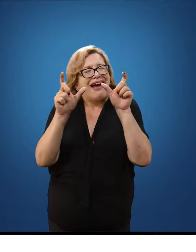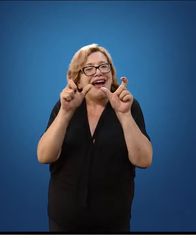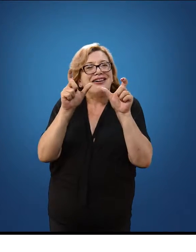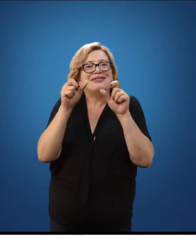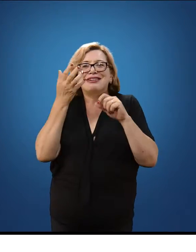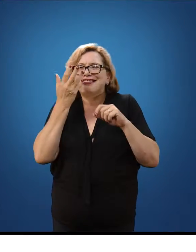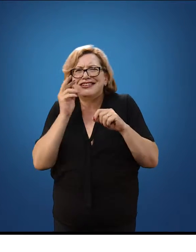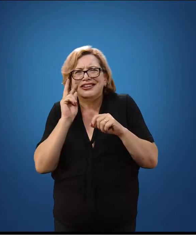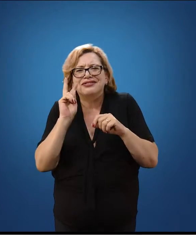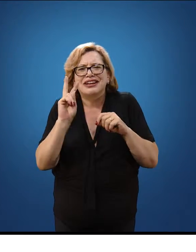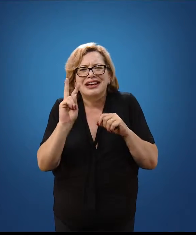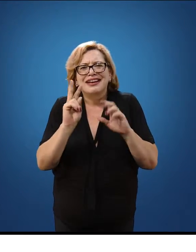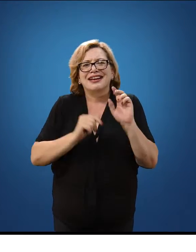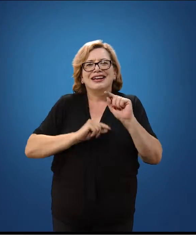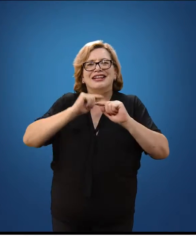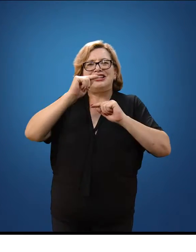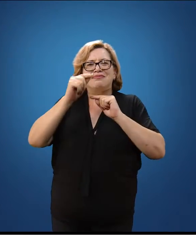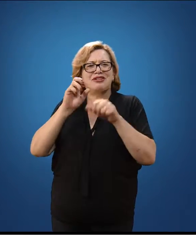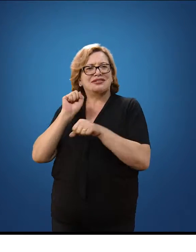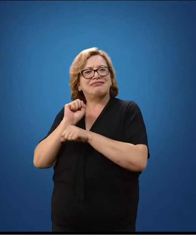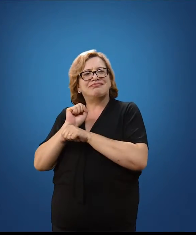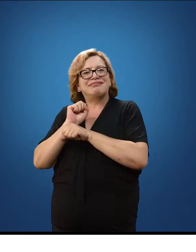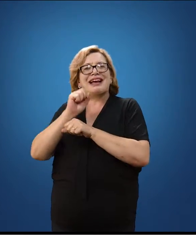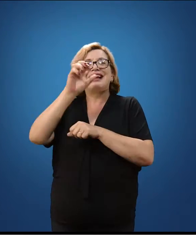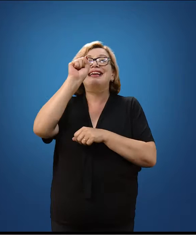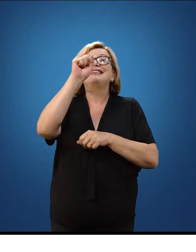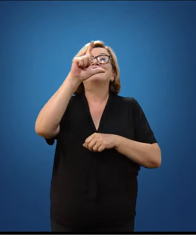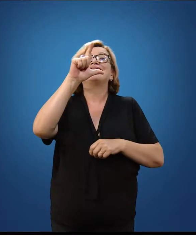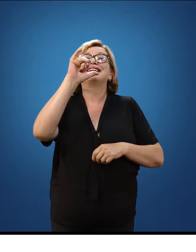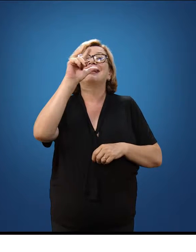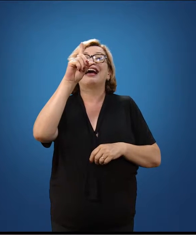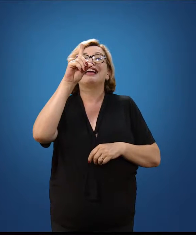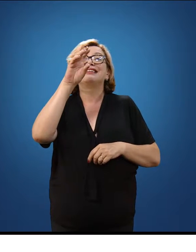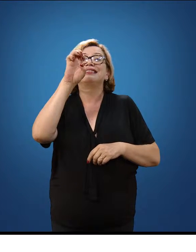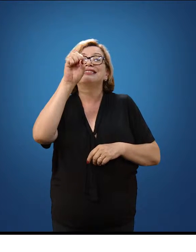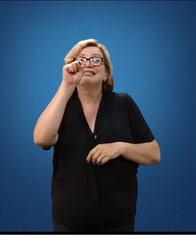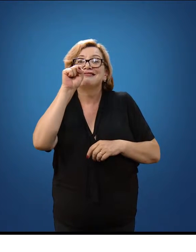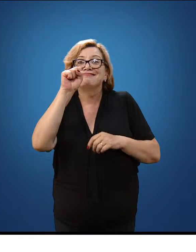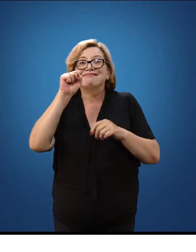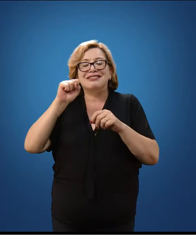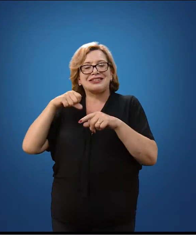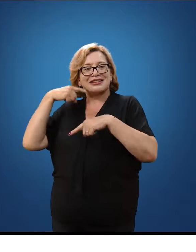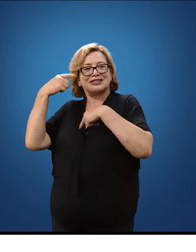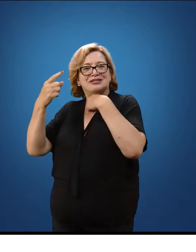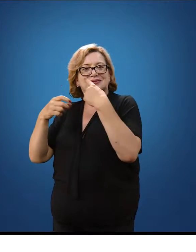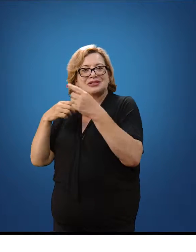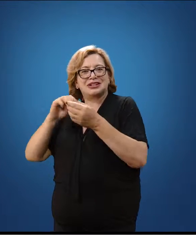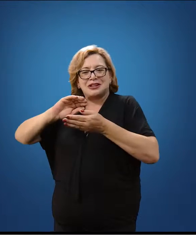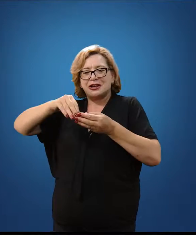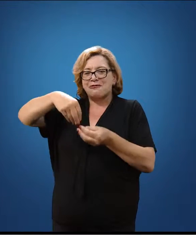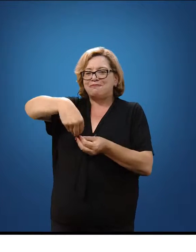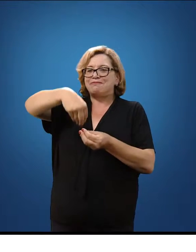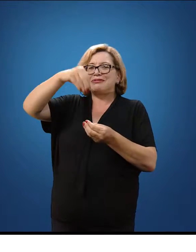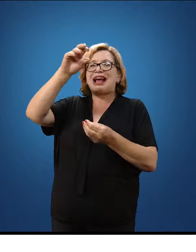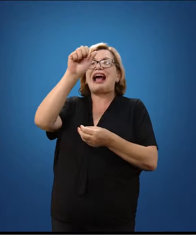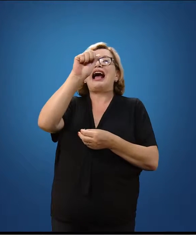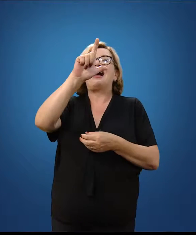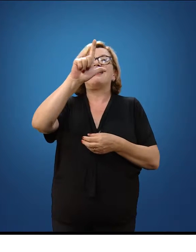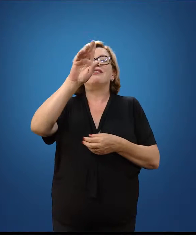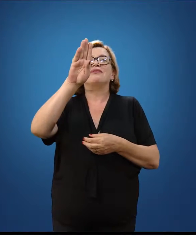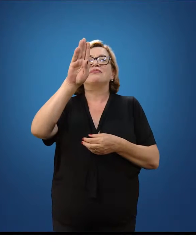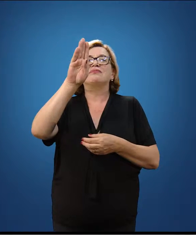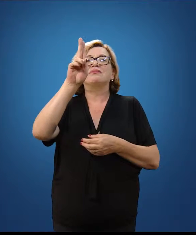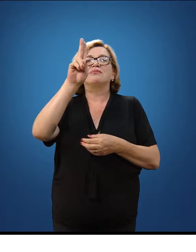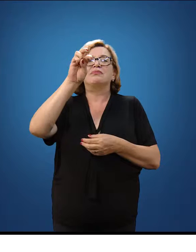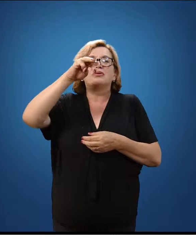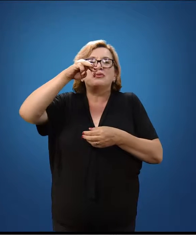Depois começou a aparecer o projetor de slide, o Spylight, o álbum seriado, né?